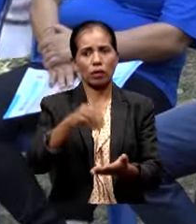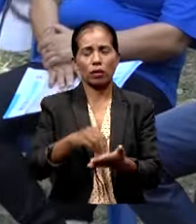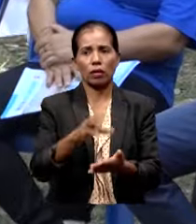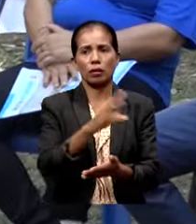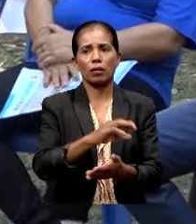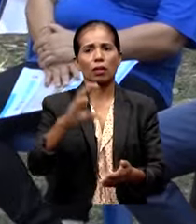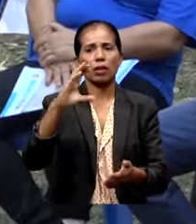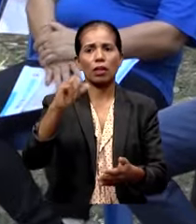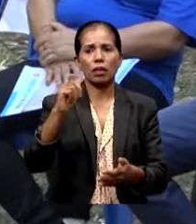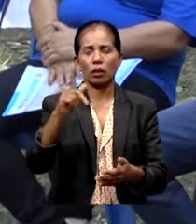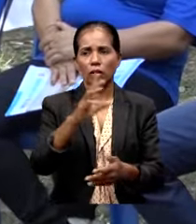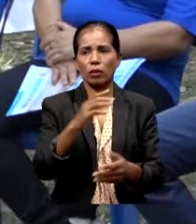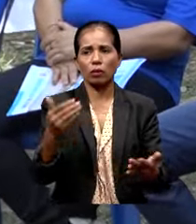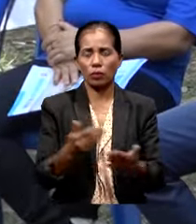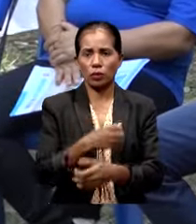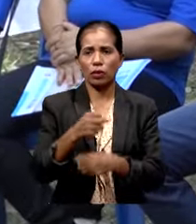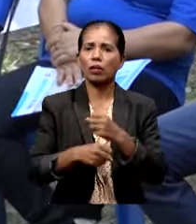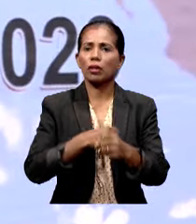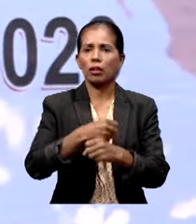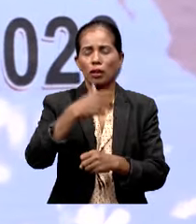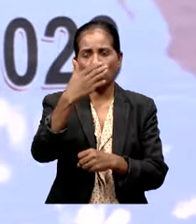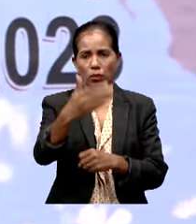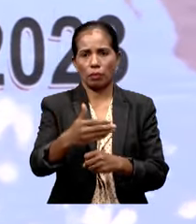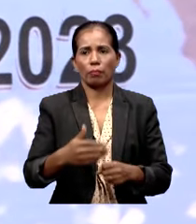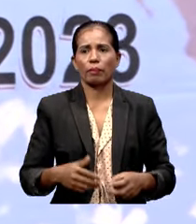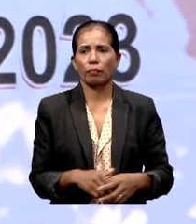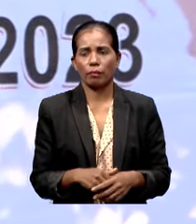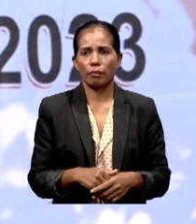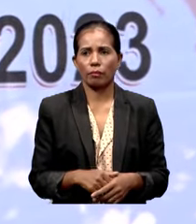fali candidatura fon iha tinan oin. Gasparinha de Souza, Zaime dos Santos, Ziemen.